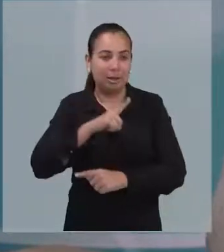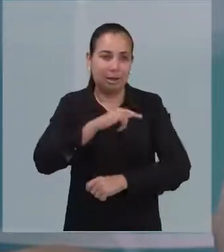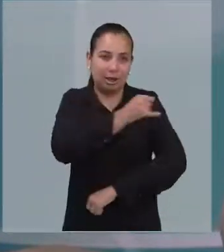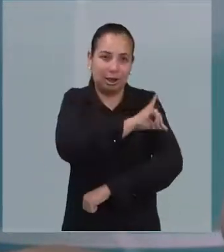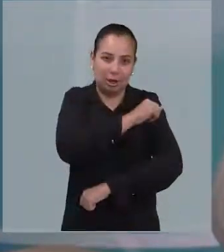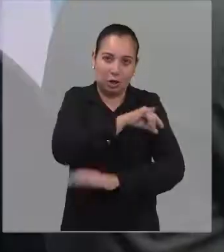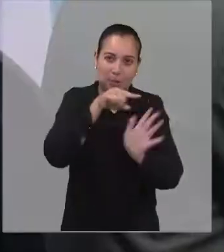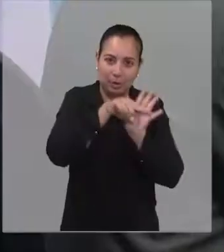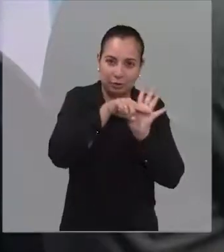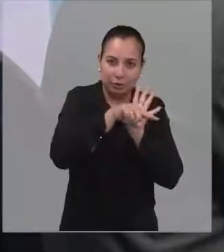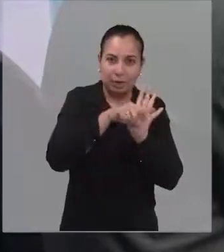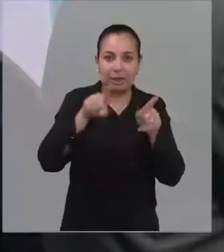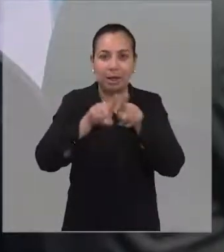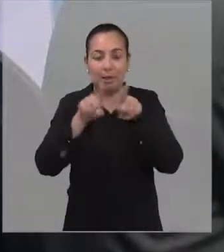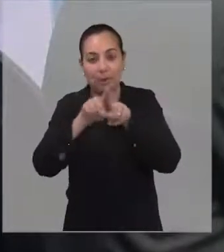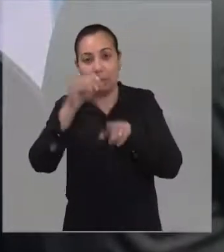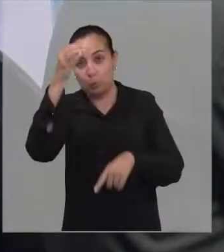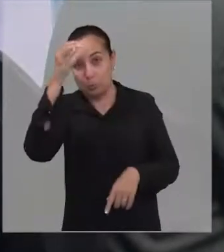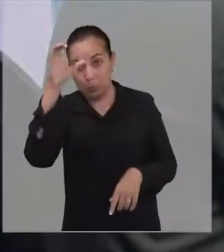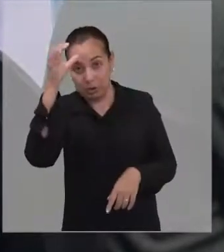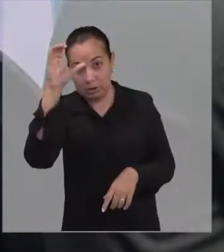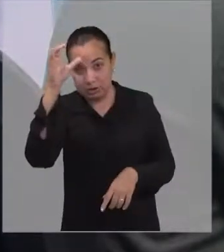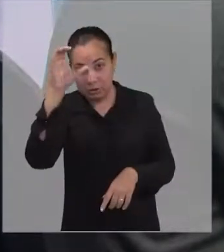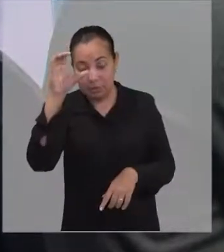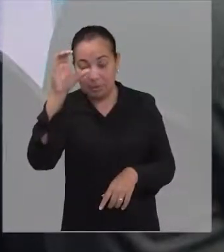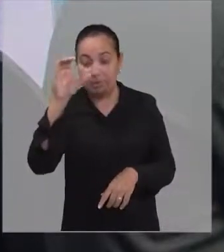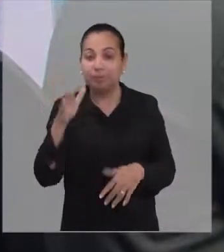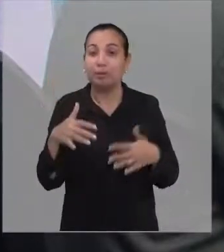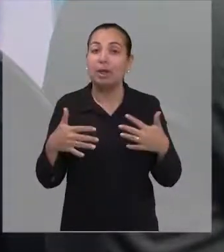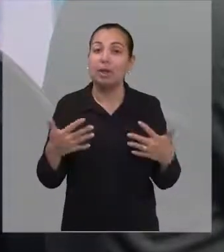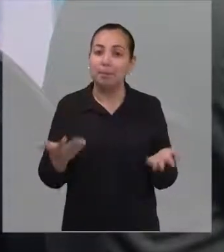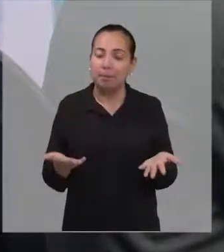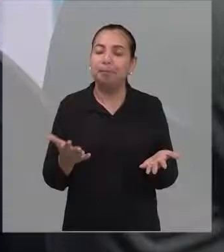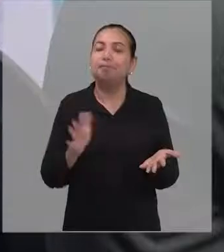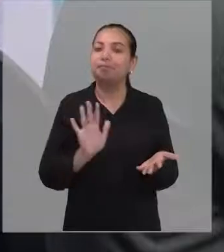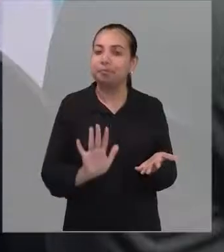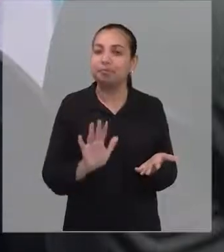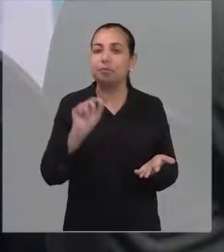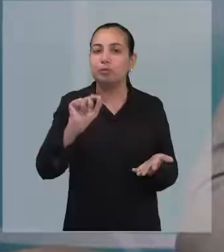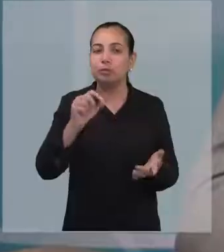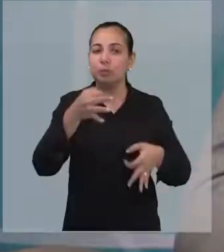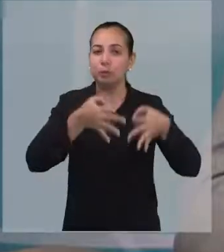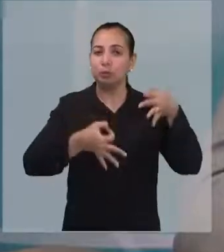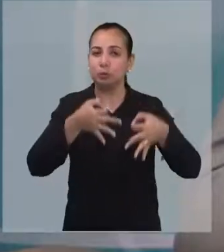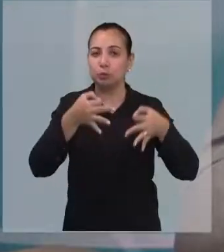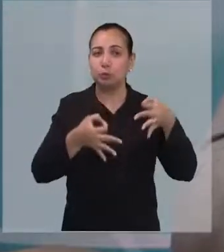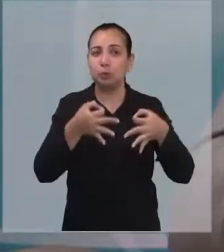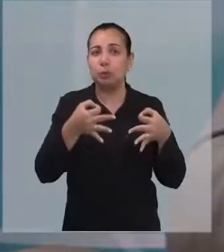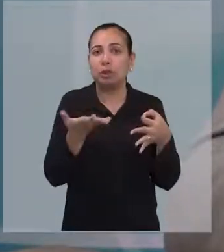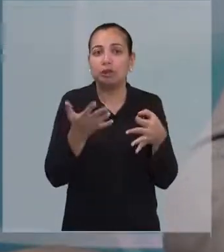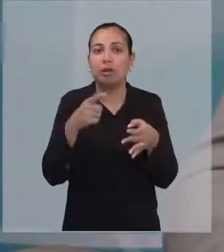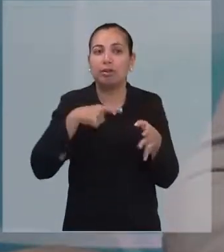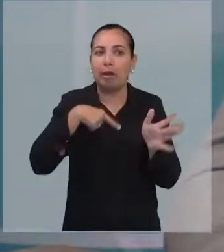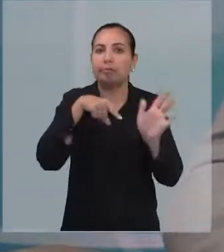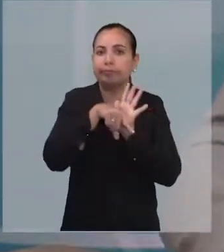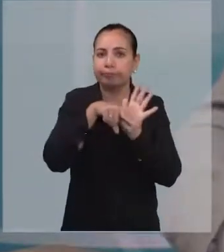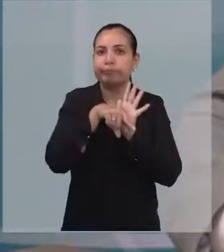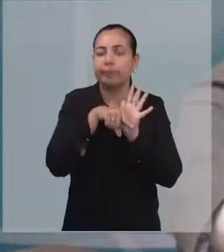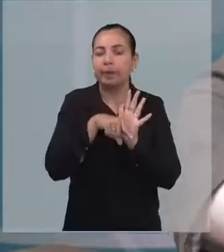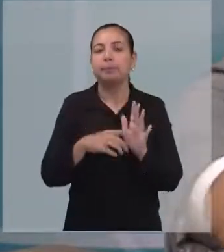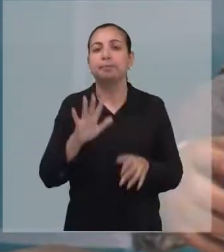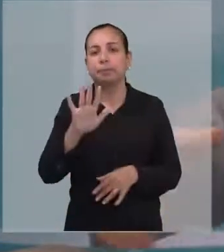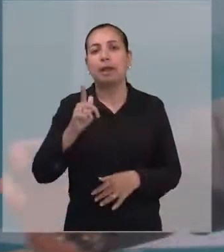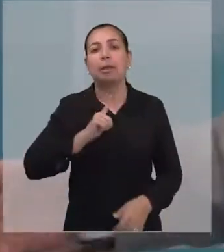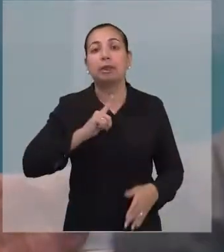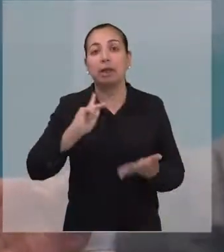sendo julgados em Curitiba. Essa discussão já foi superada, mas não convenceu boa parte dos juristas. Você tem